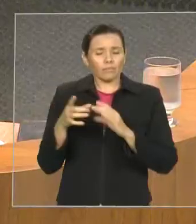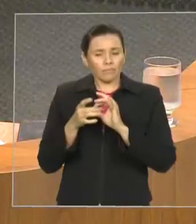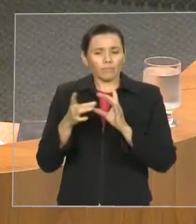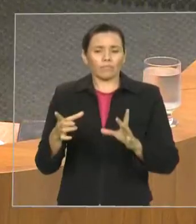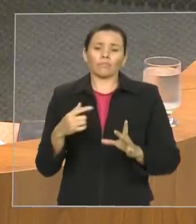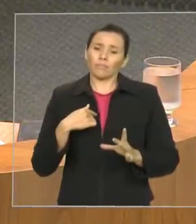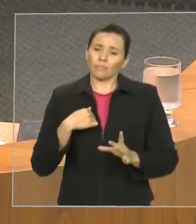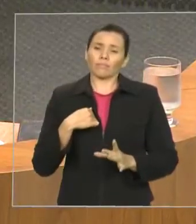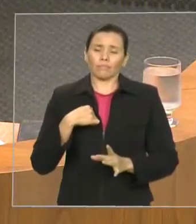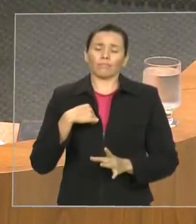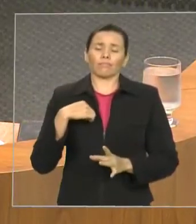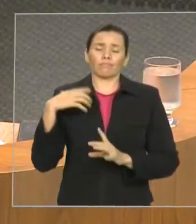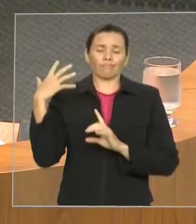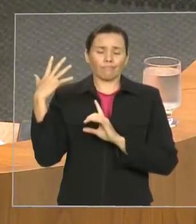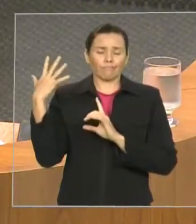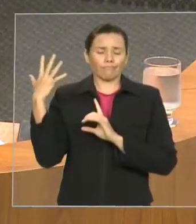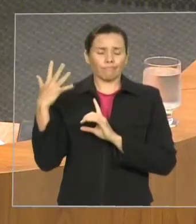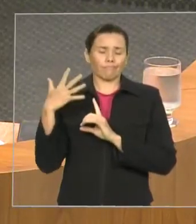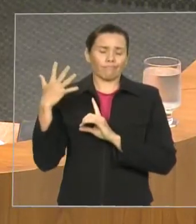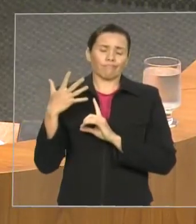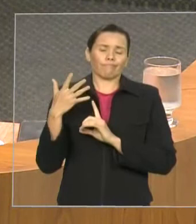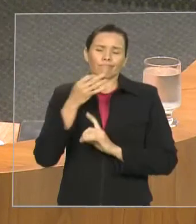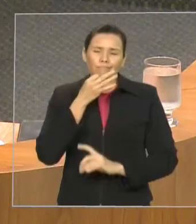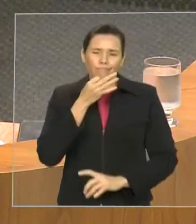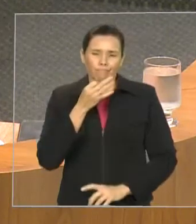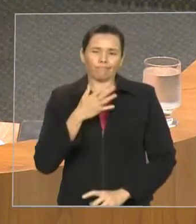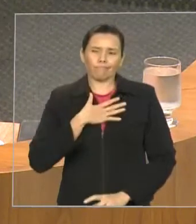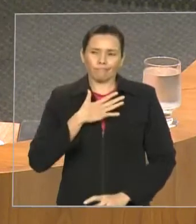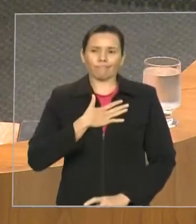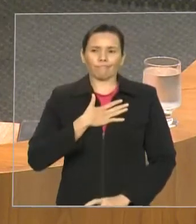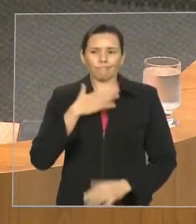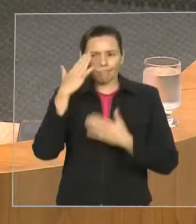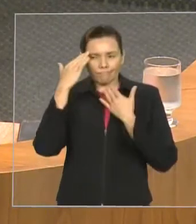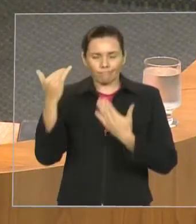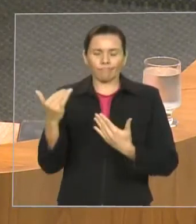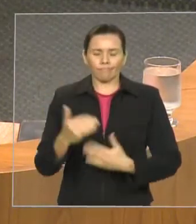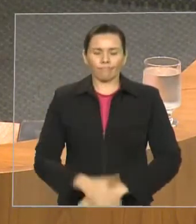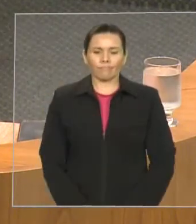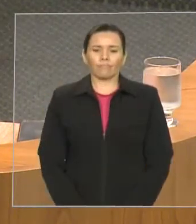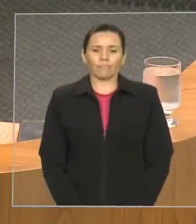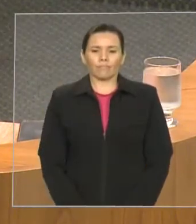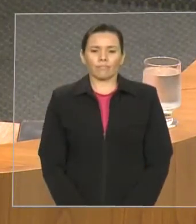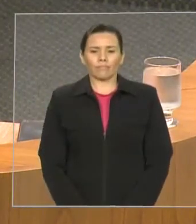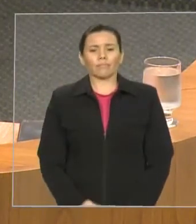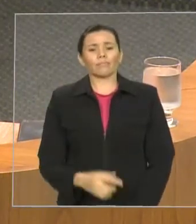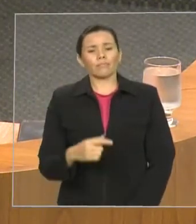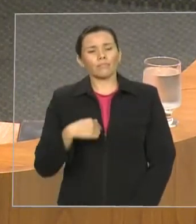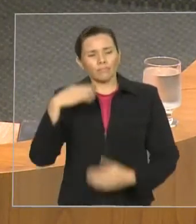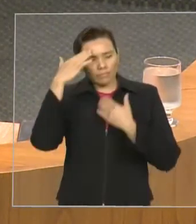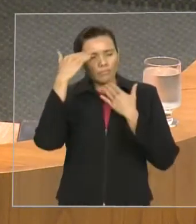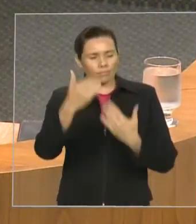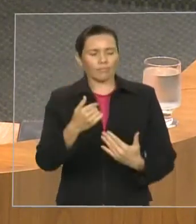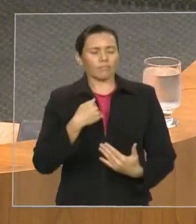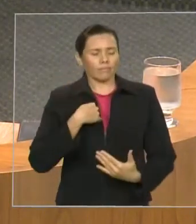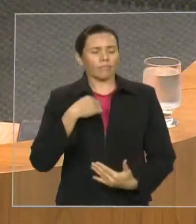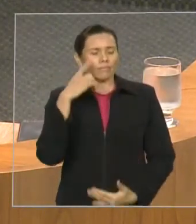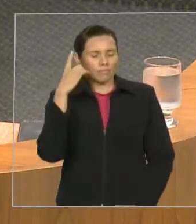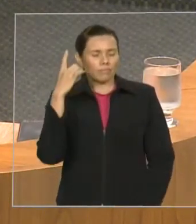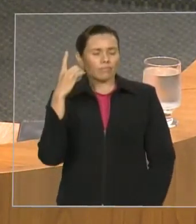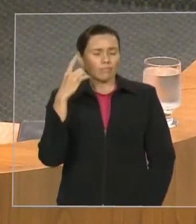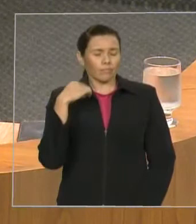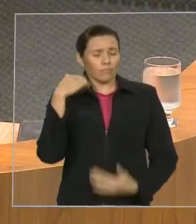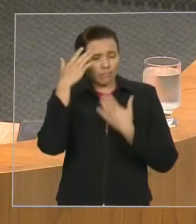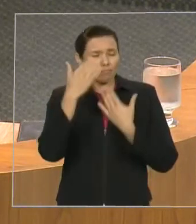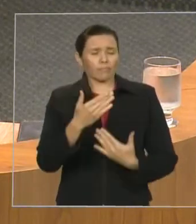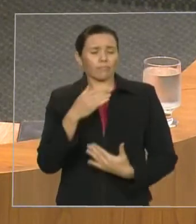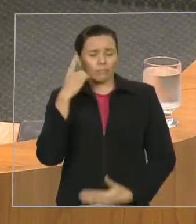agradeço, deputado Rogério Cafeteira. Eu quero fazer senhor presidente, só fazer 3 considerações. A primeira delas